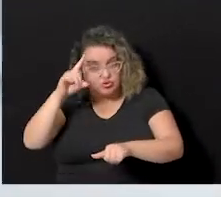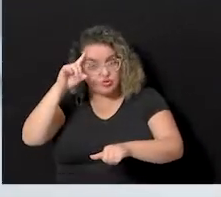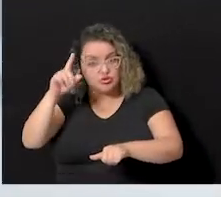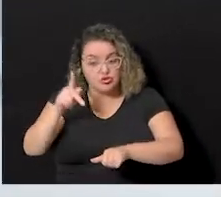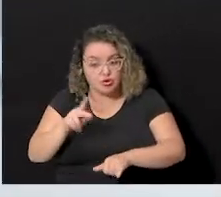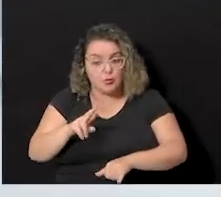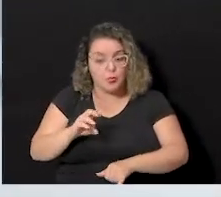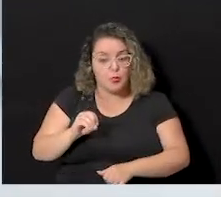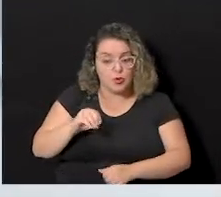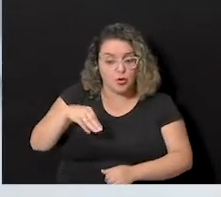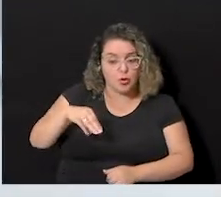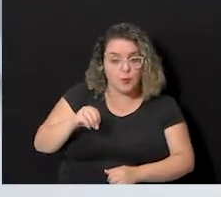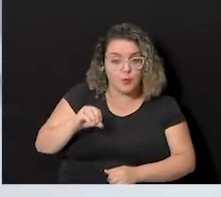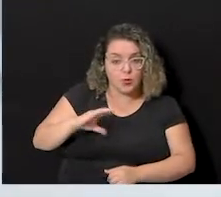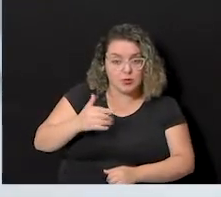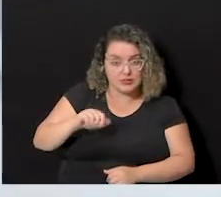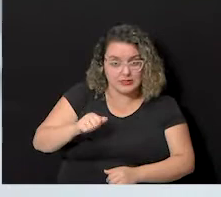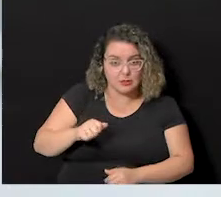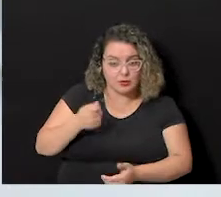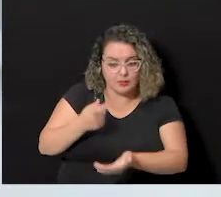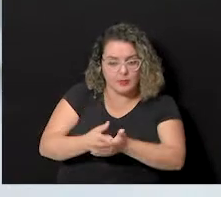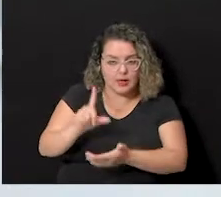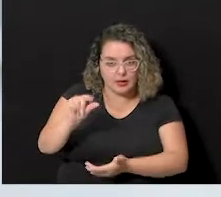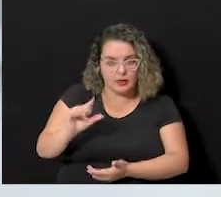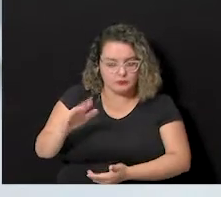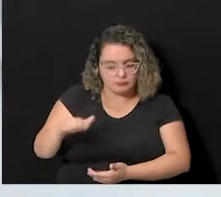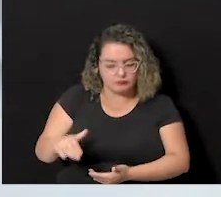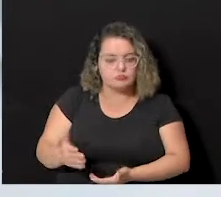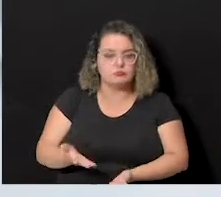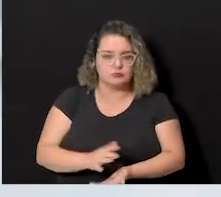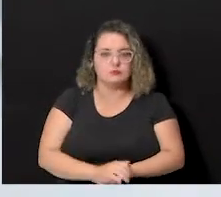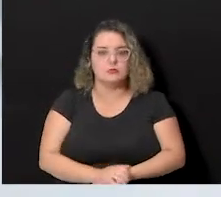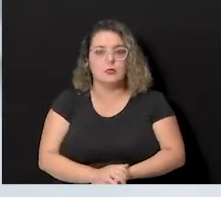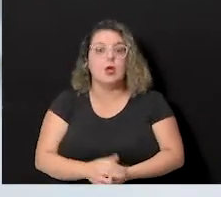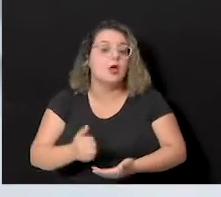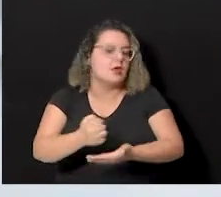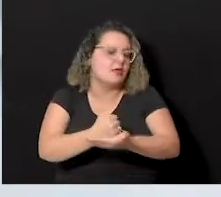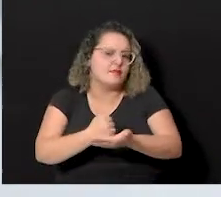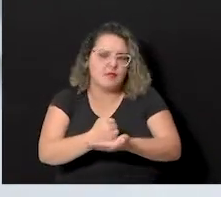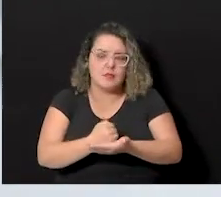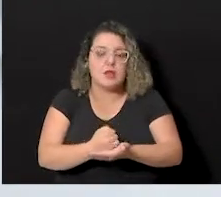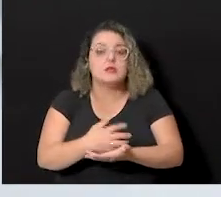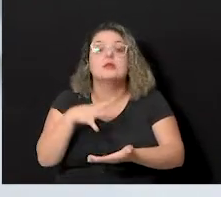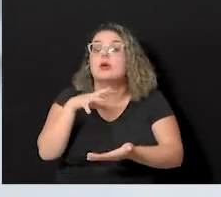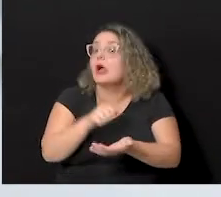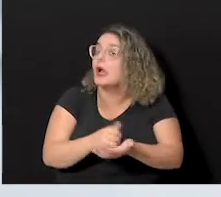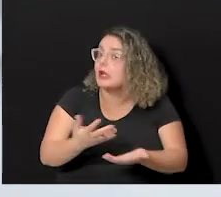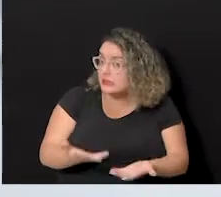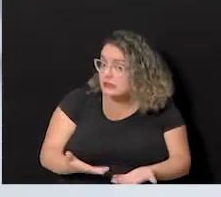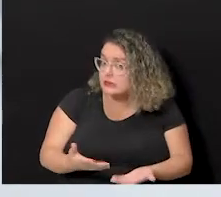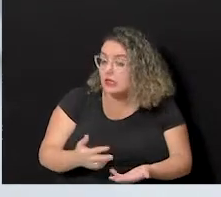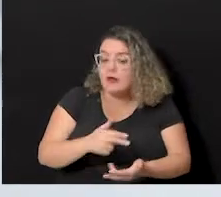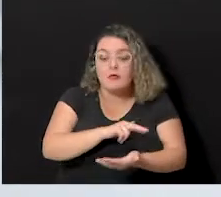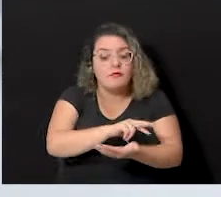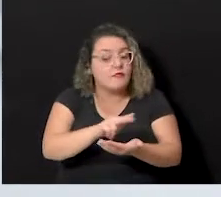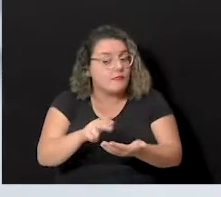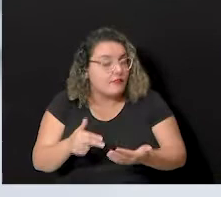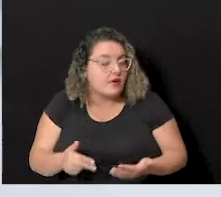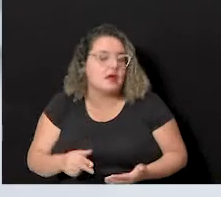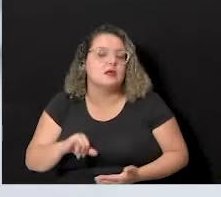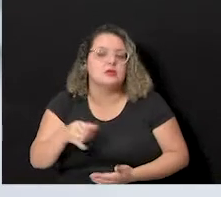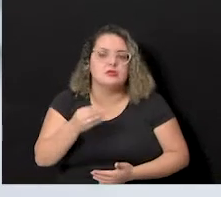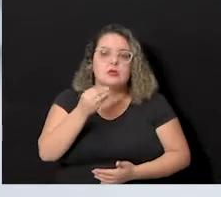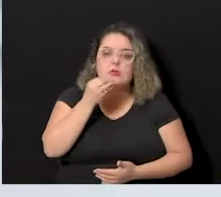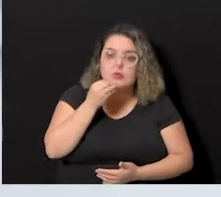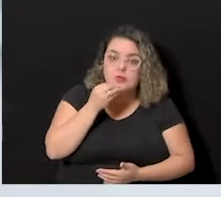inclusive. Aproveitar oportunidades de farmácias que têm desconto para quem é cadastrado. Aproveitar diversas